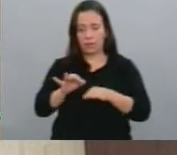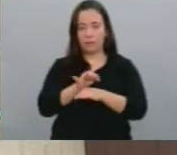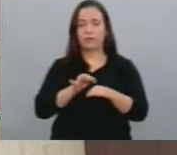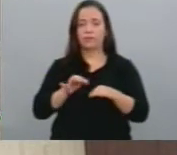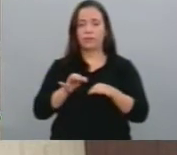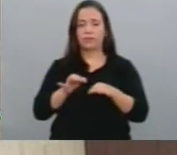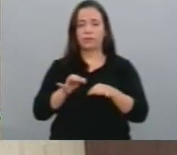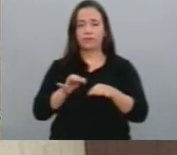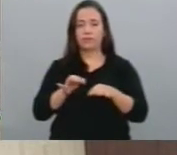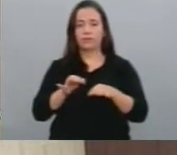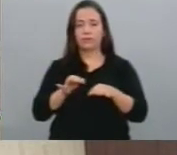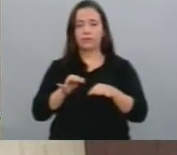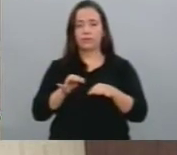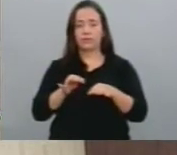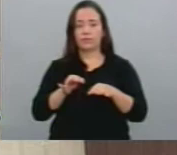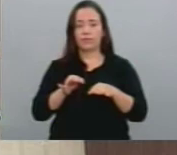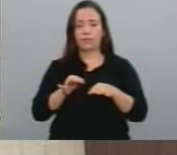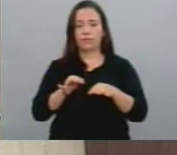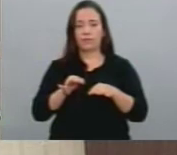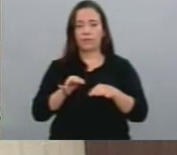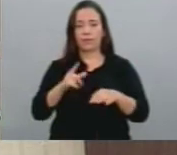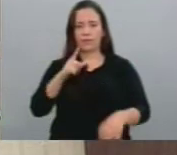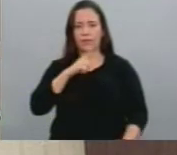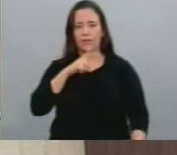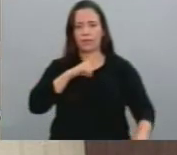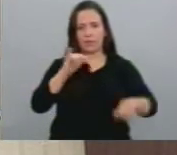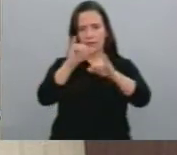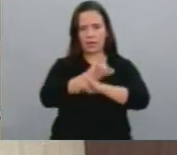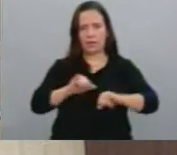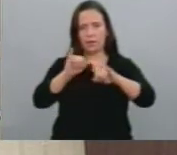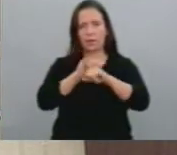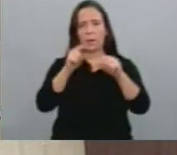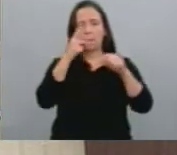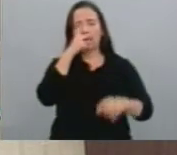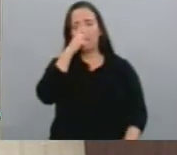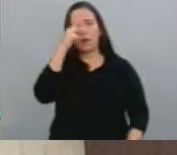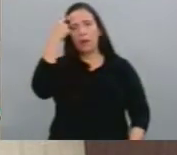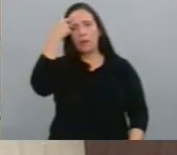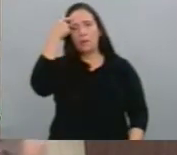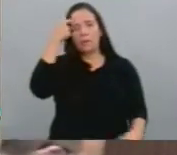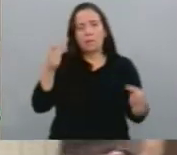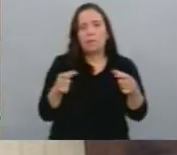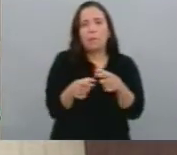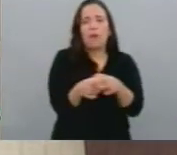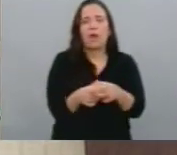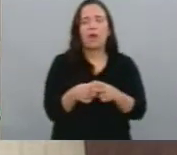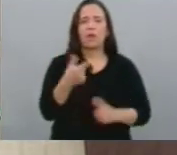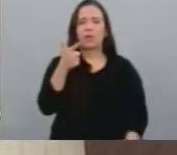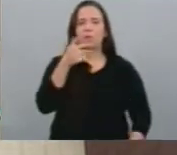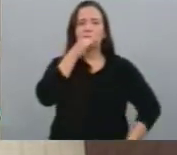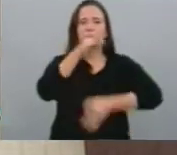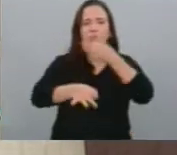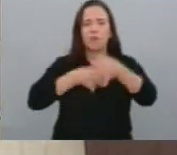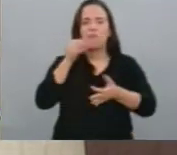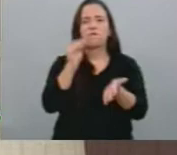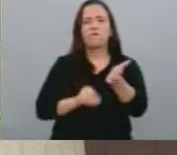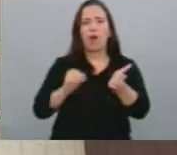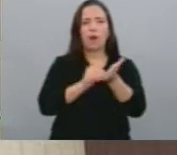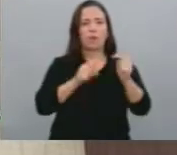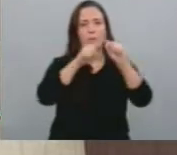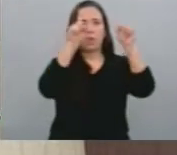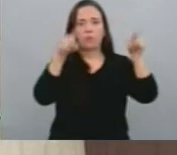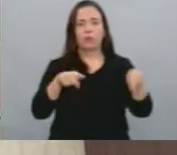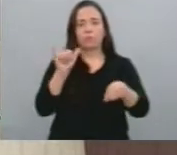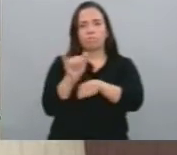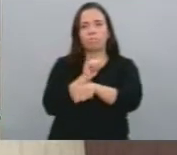fático, ele está justificando ideias menores, ideias reduzidas, falta de projeto de futuro, falta